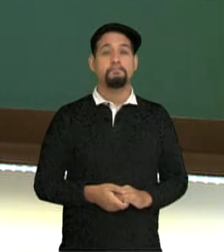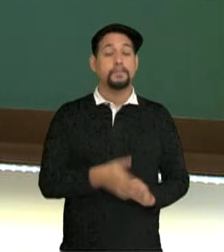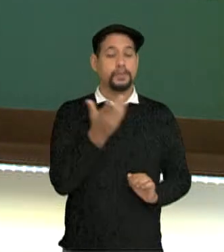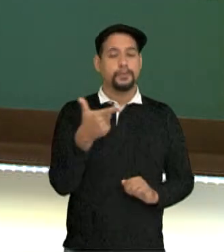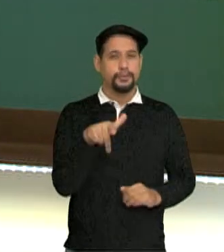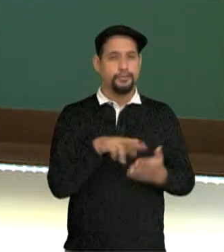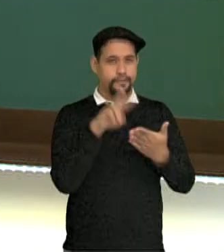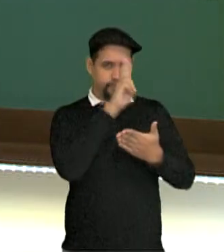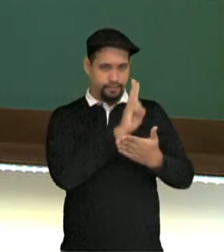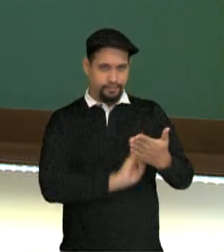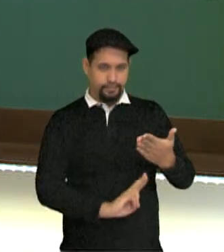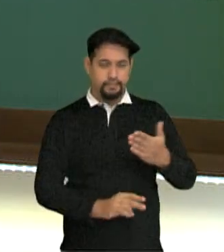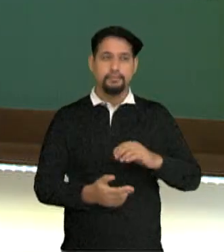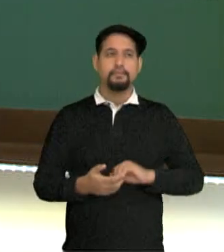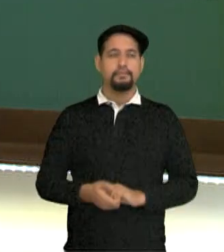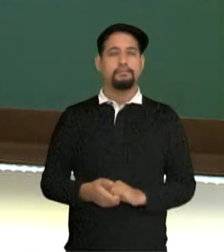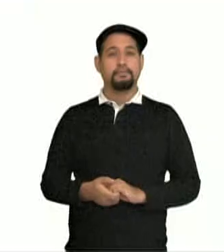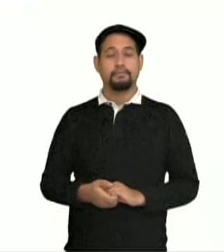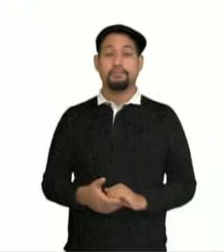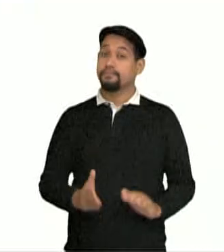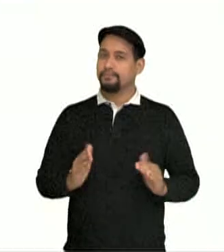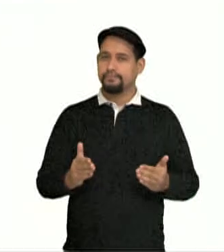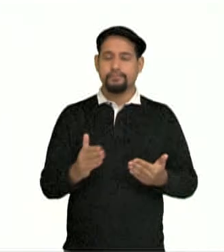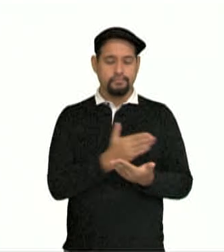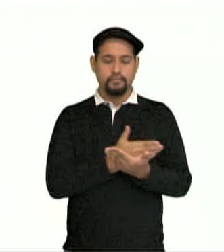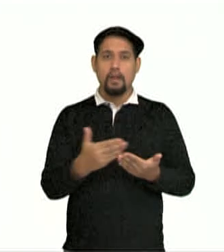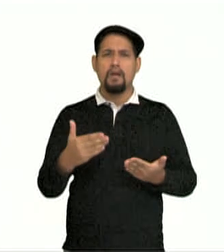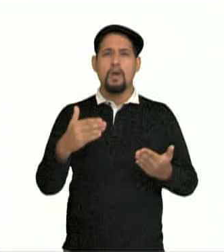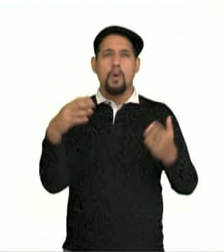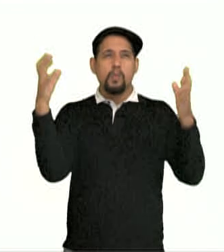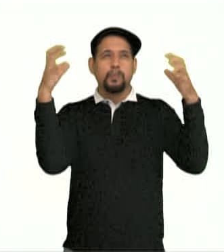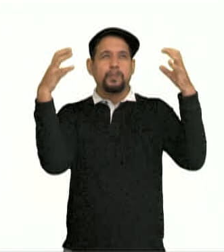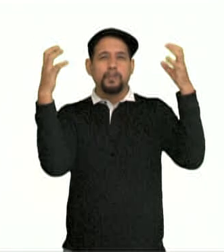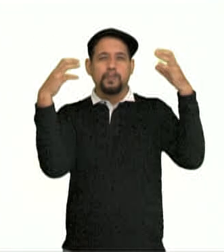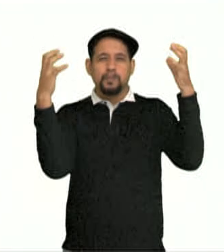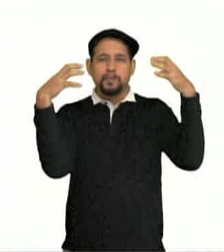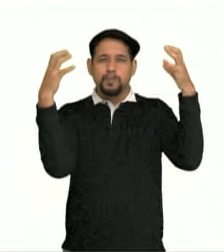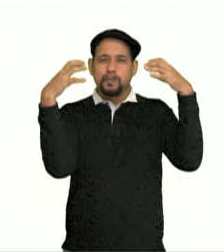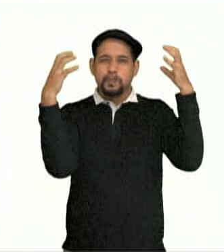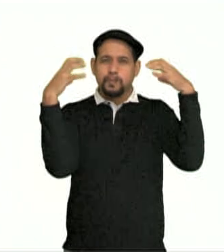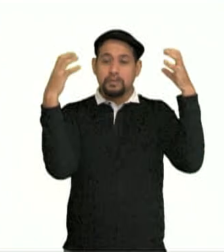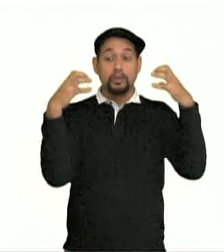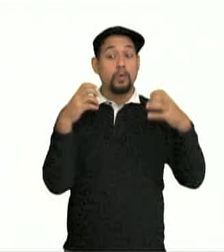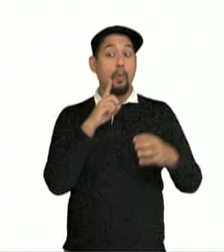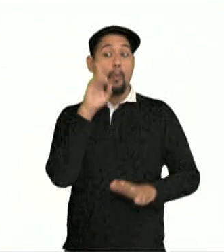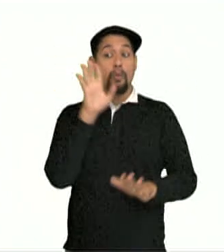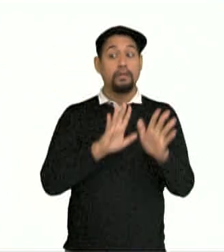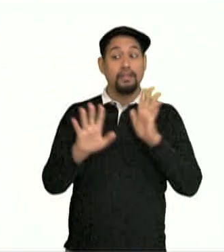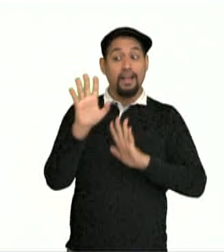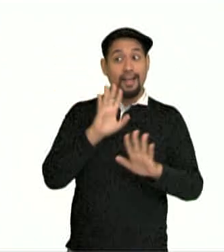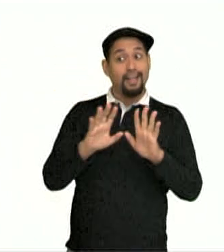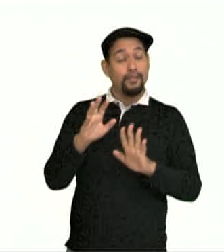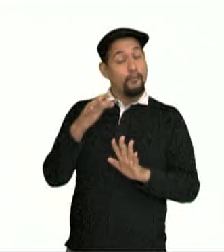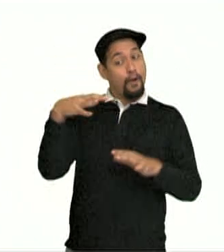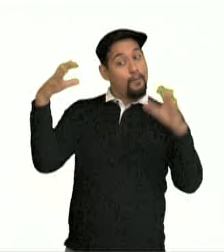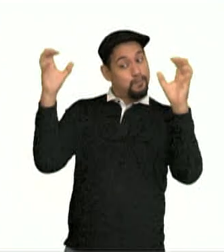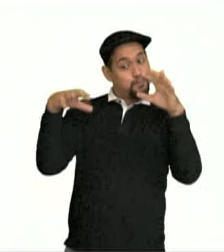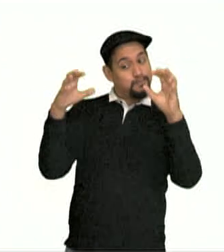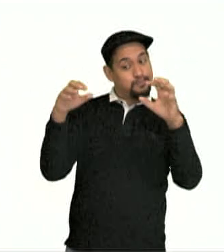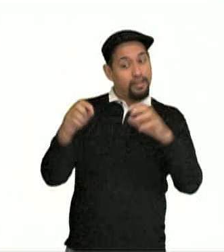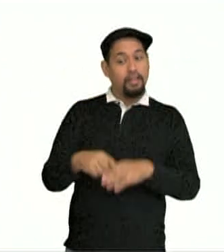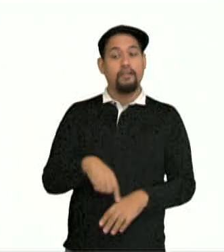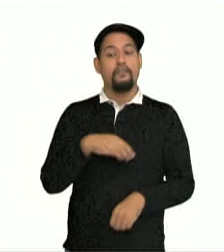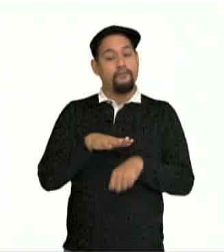Continuando a leitura. Nesse momento, começou a chuviscar. Você vai se molhar, advertiu ela. Vai acabar